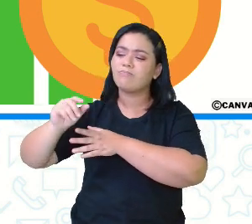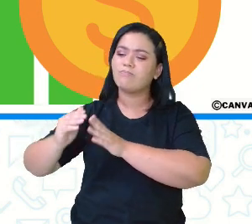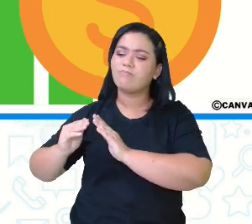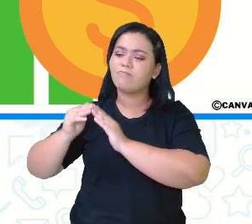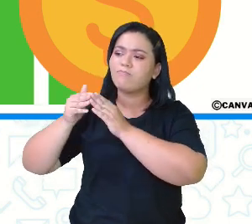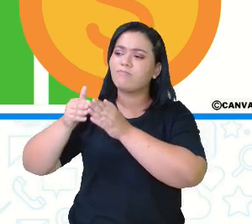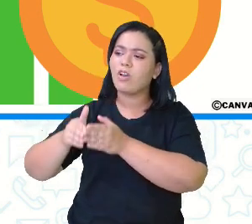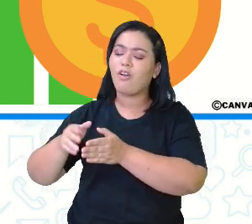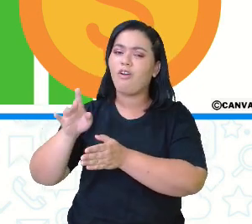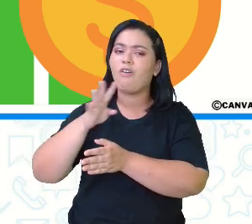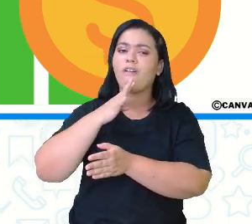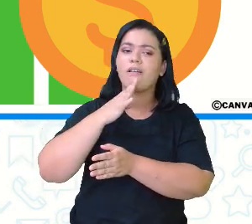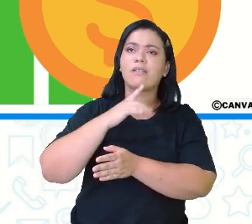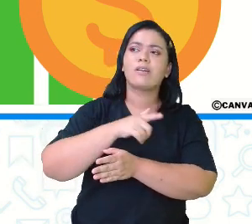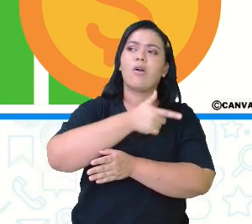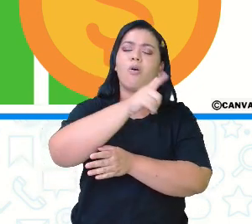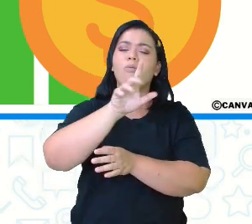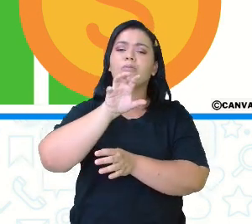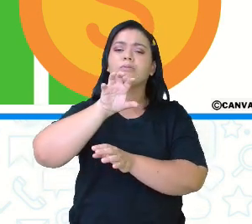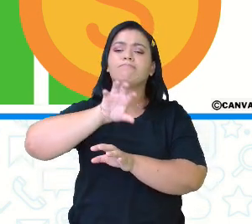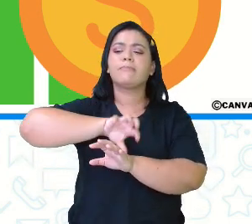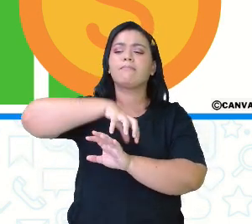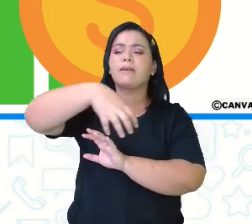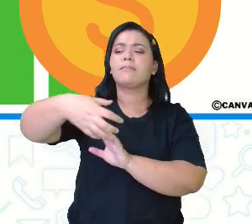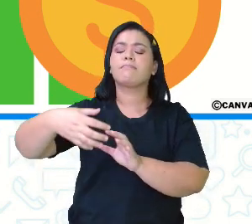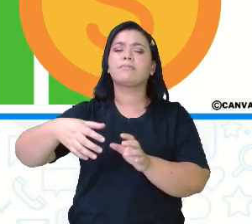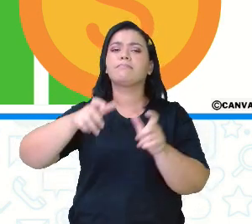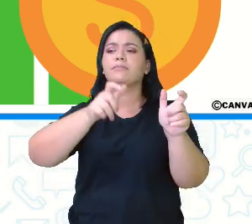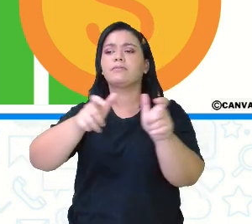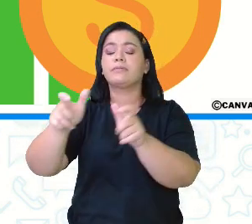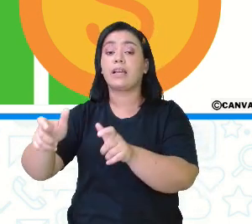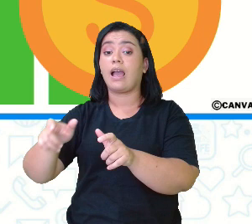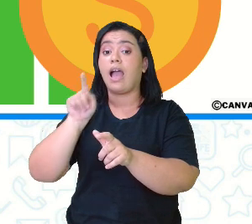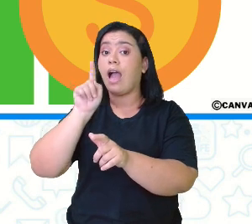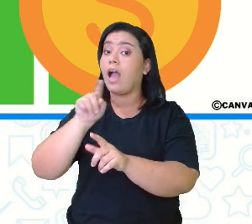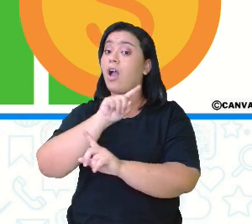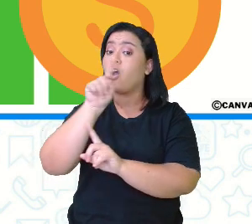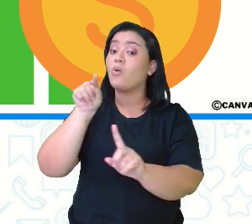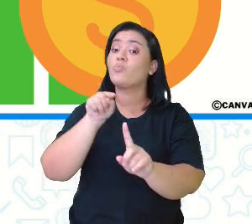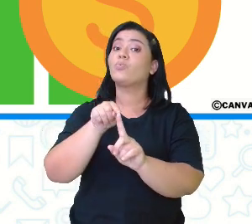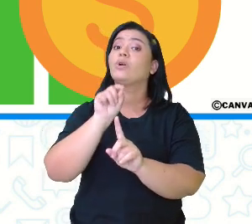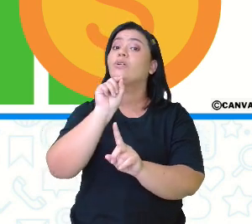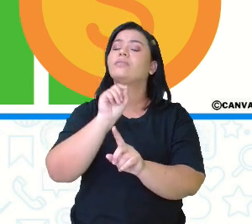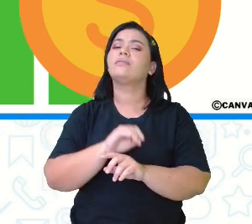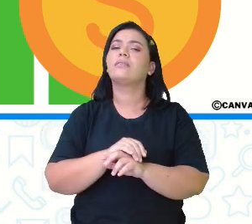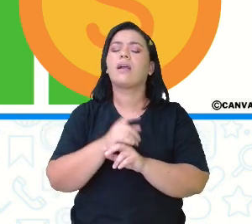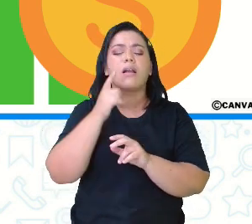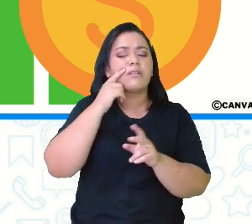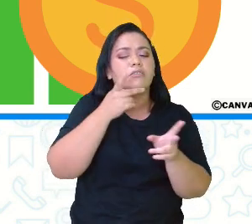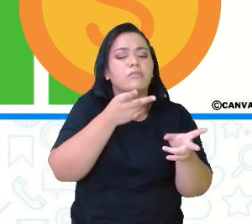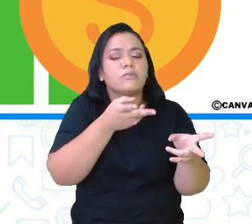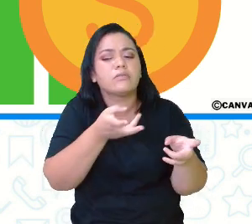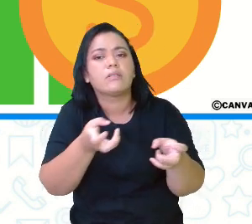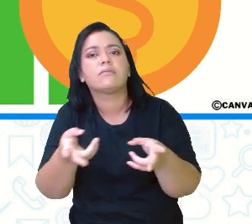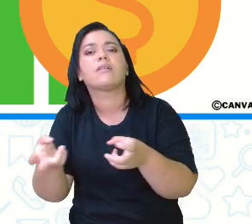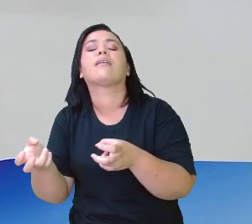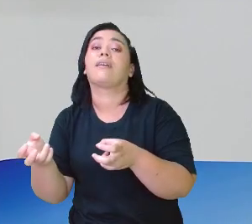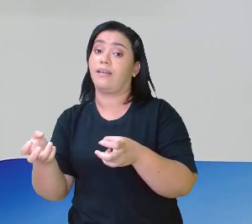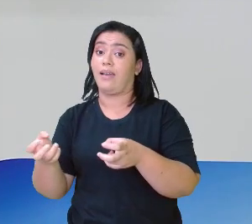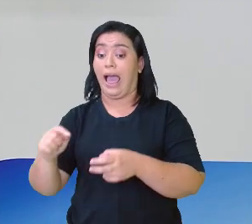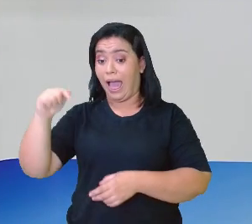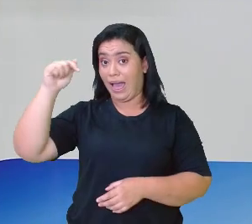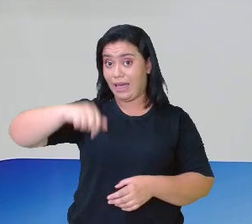navegando e conhecer outros continentes, existe ali um intuito principal, seria explorar. Nós, aqui